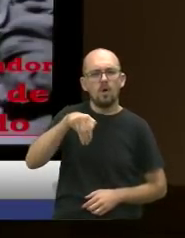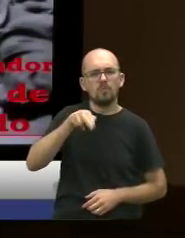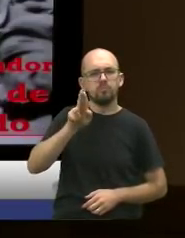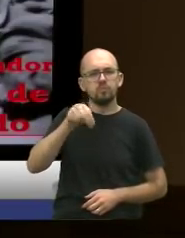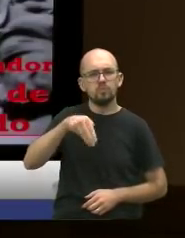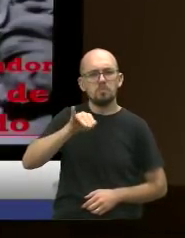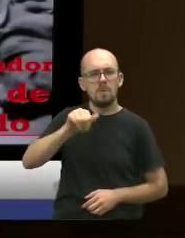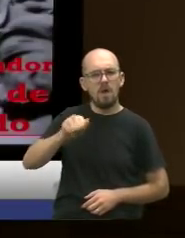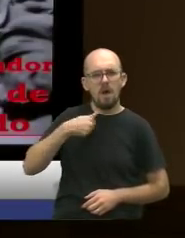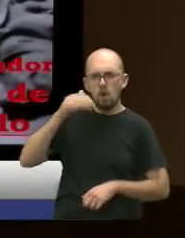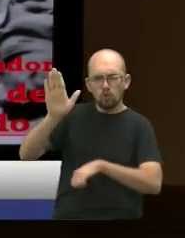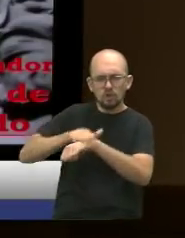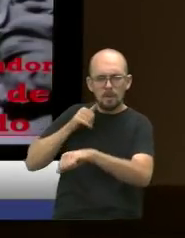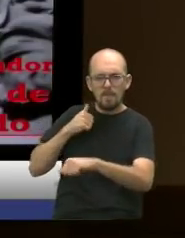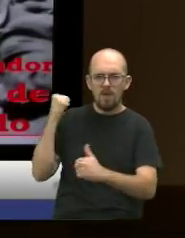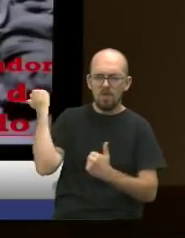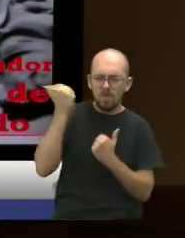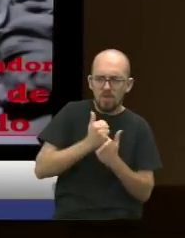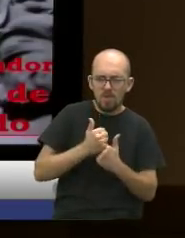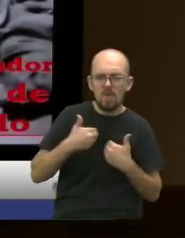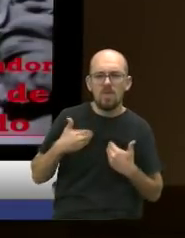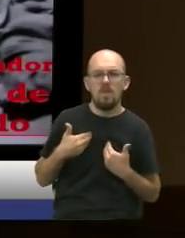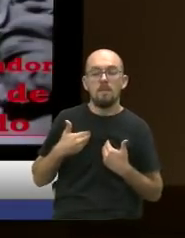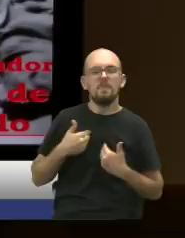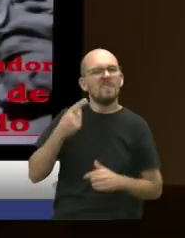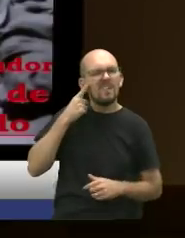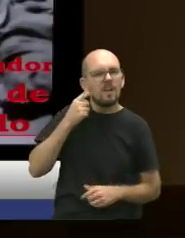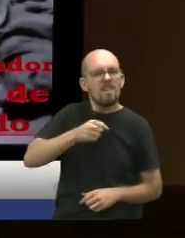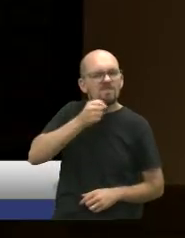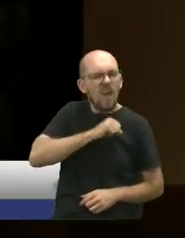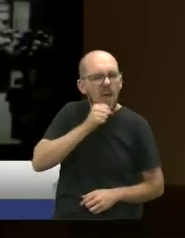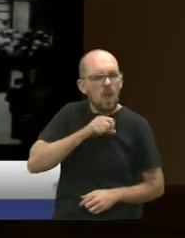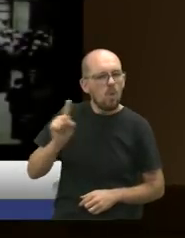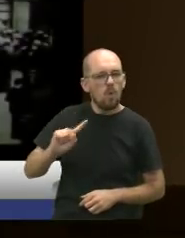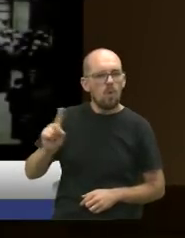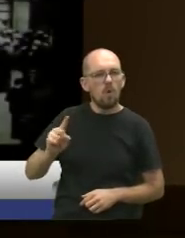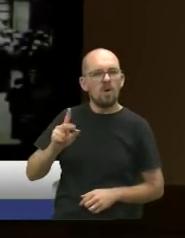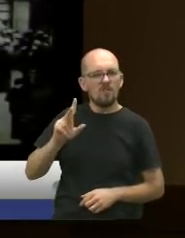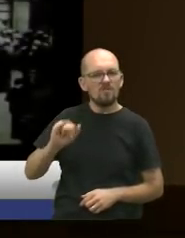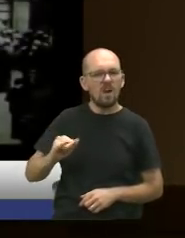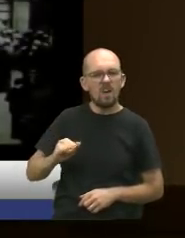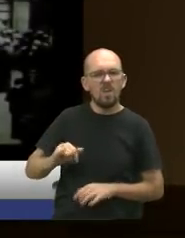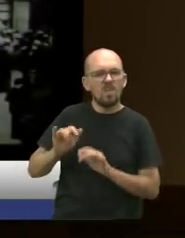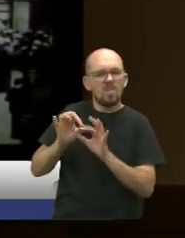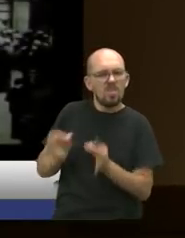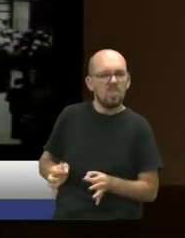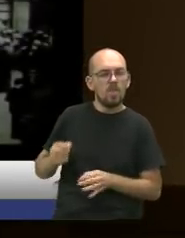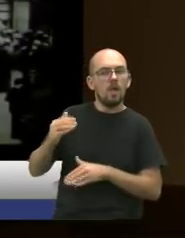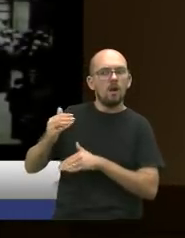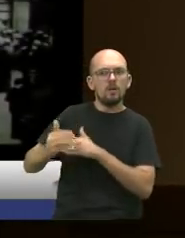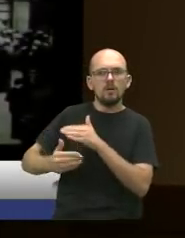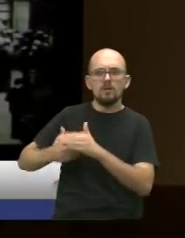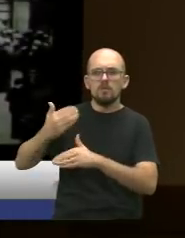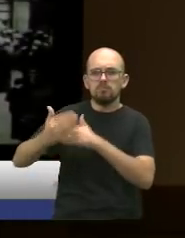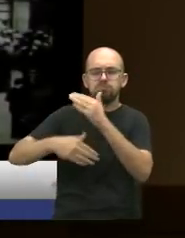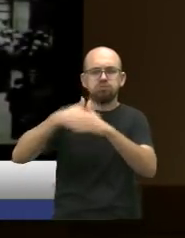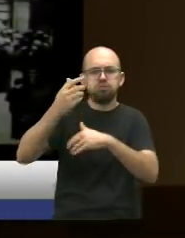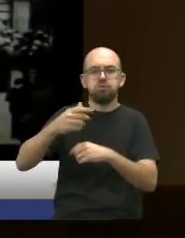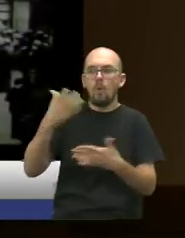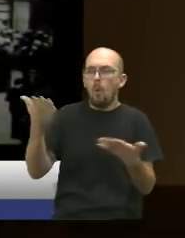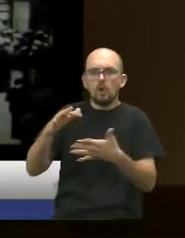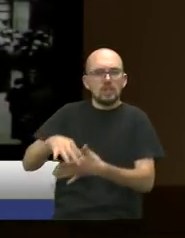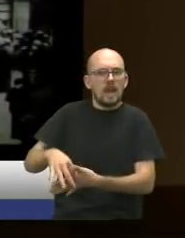O velhinho que não se envolveria em revolução é o nosso grande líder de inspiração. Nessa faculdade